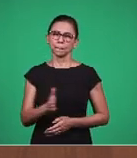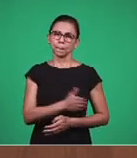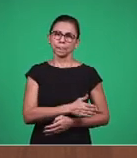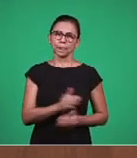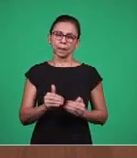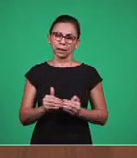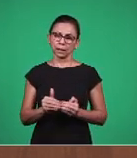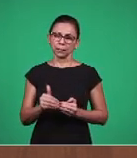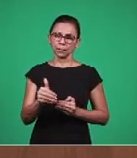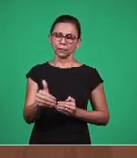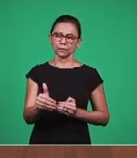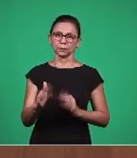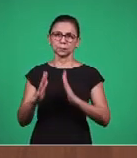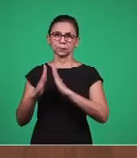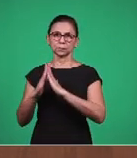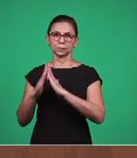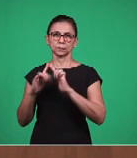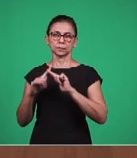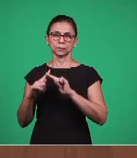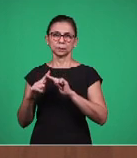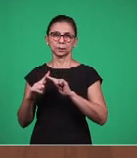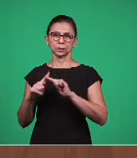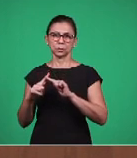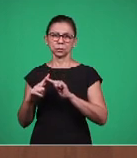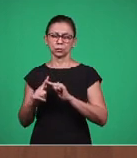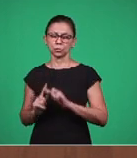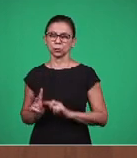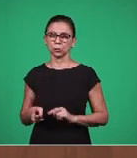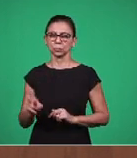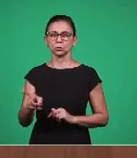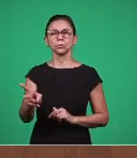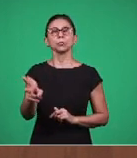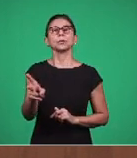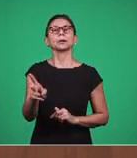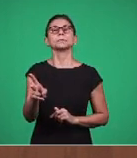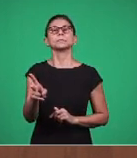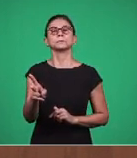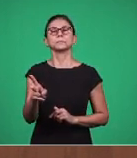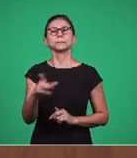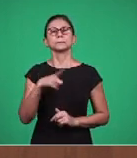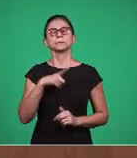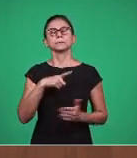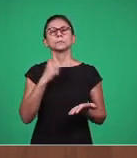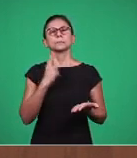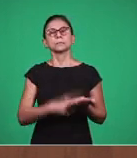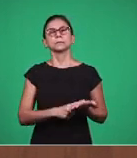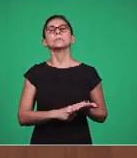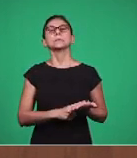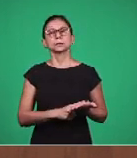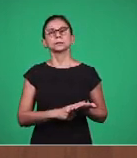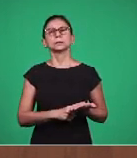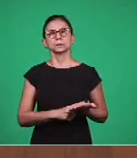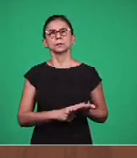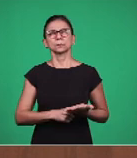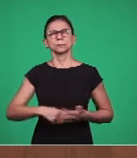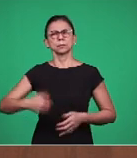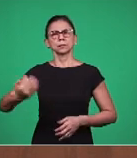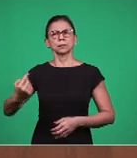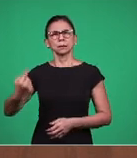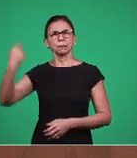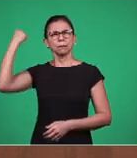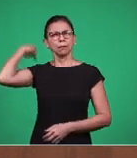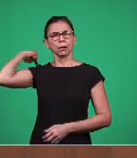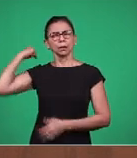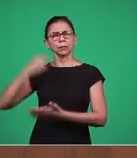a existir e ela tem esse compromisso que está estabelecido no Pentecostes e